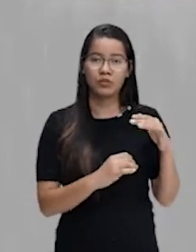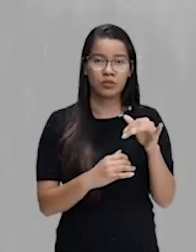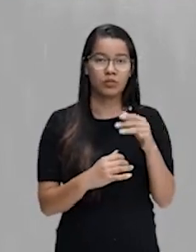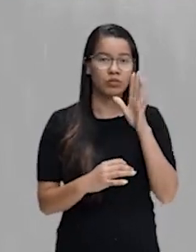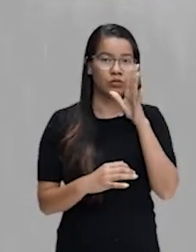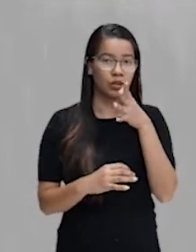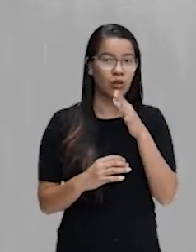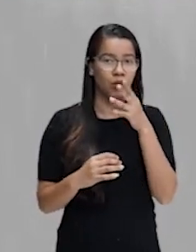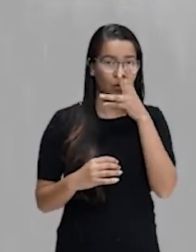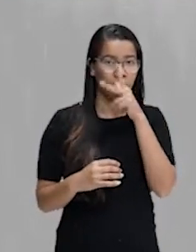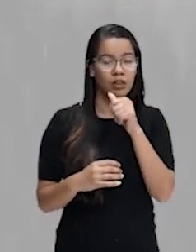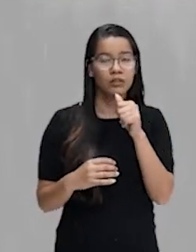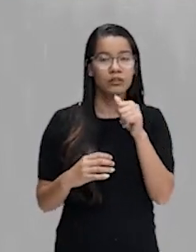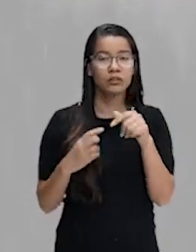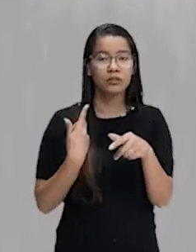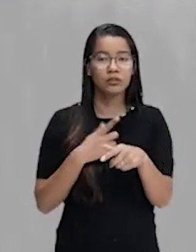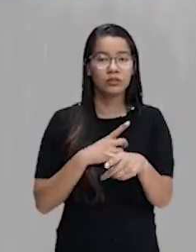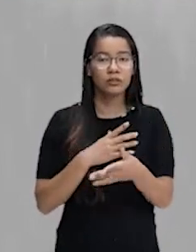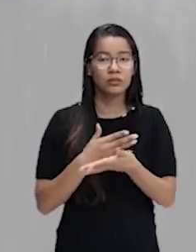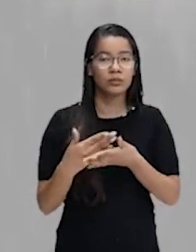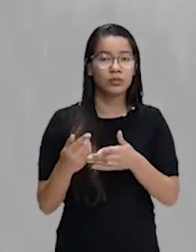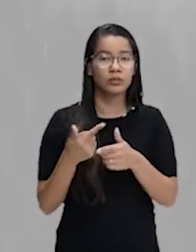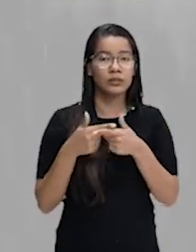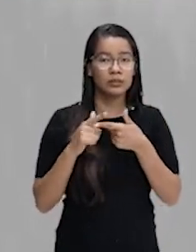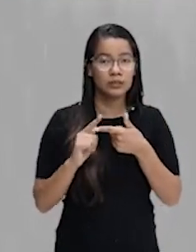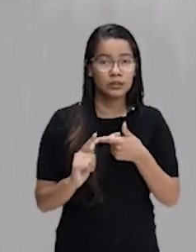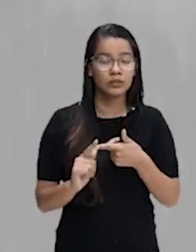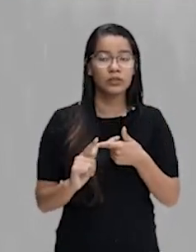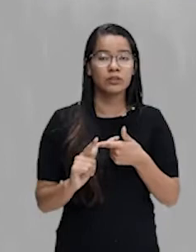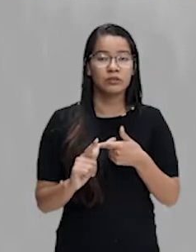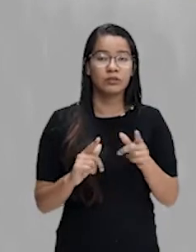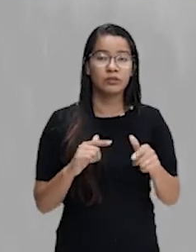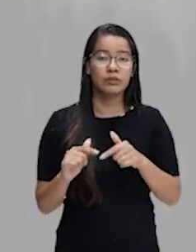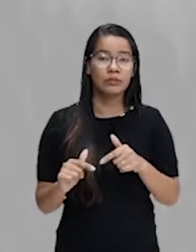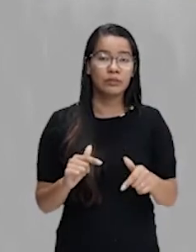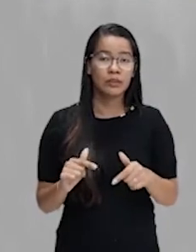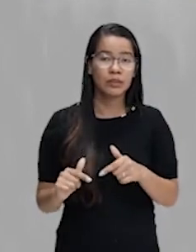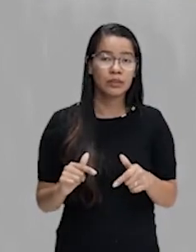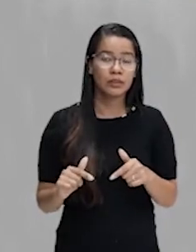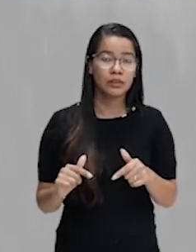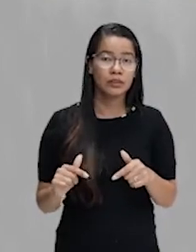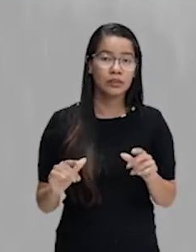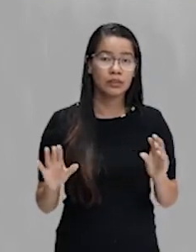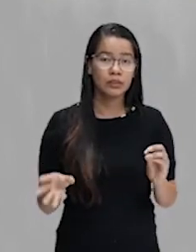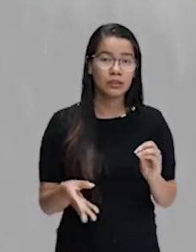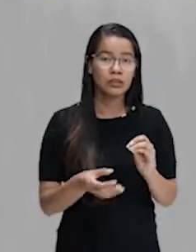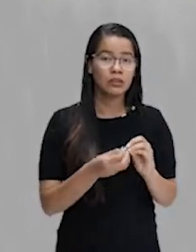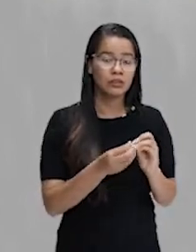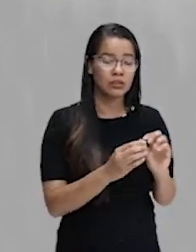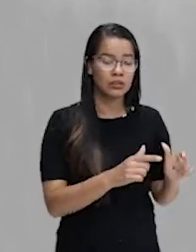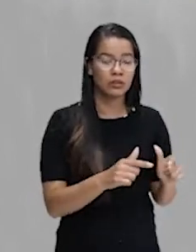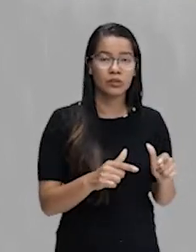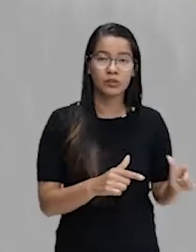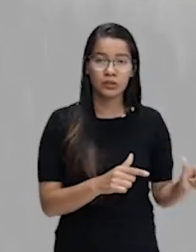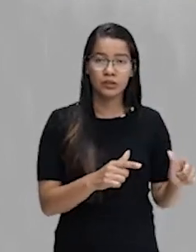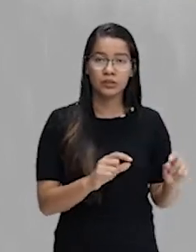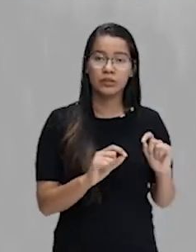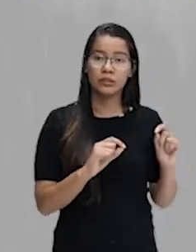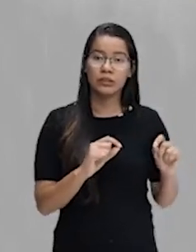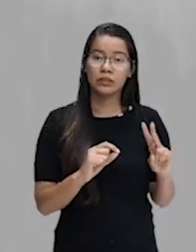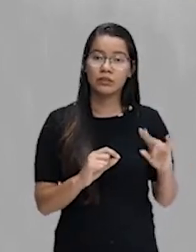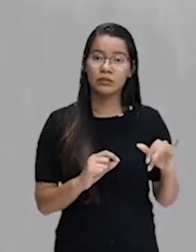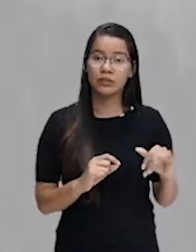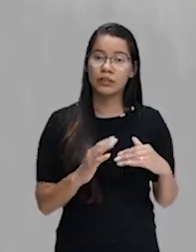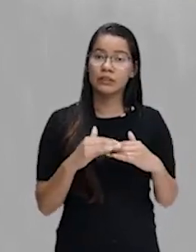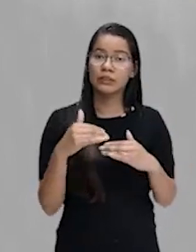divisão do trabalho, teremos a presença da divisão do trabalho dentro dessas corporações, a divisão do trabalho que